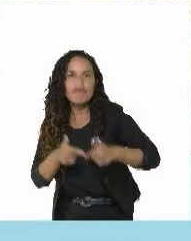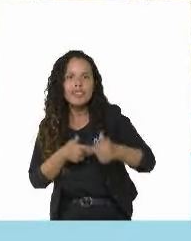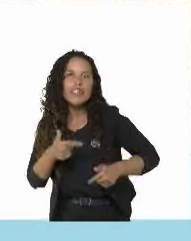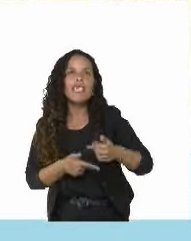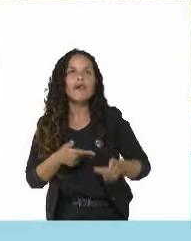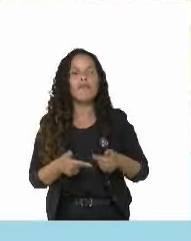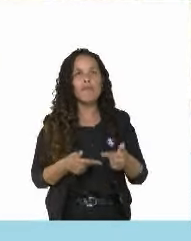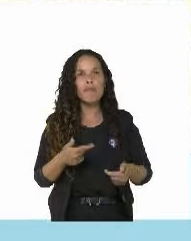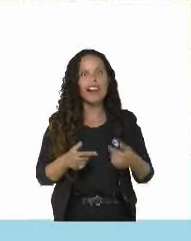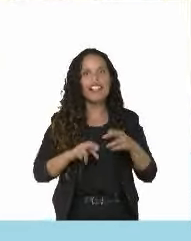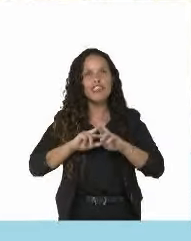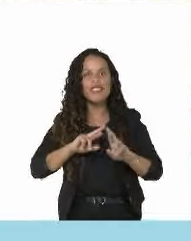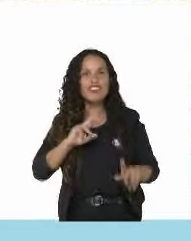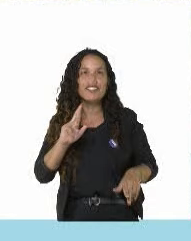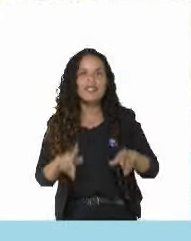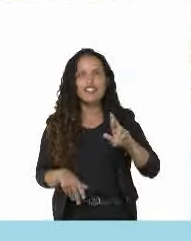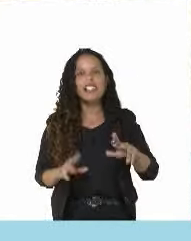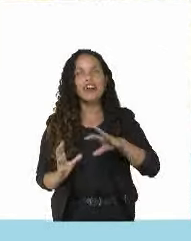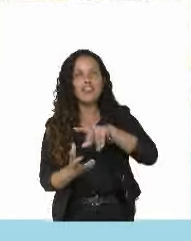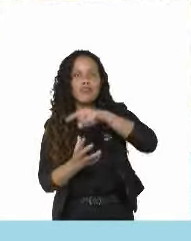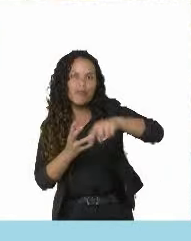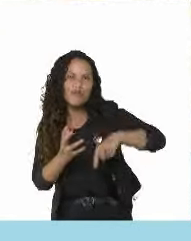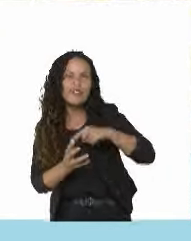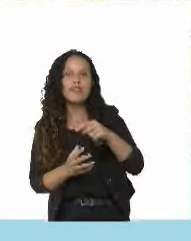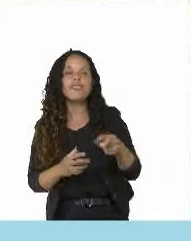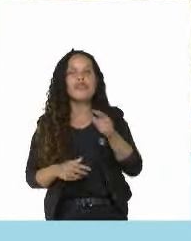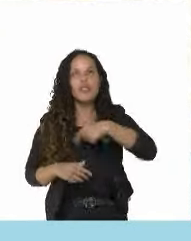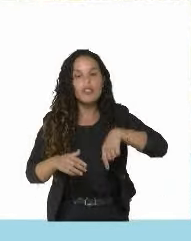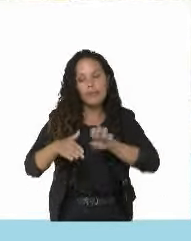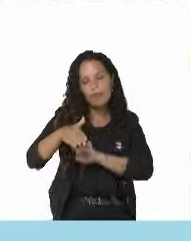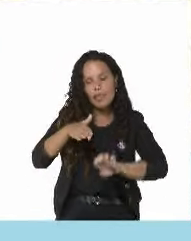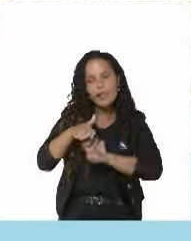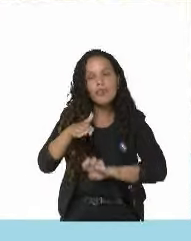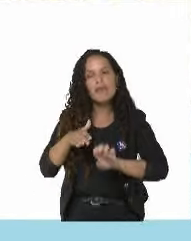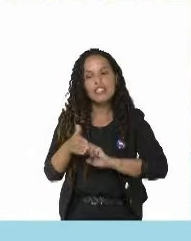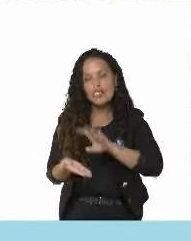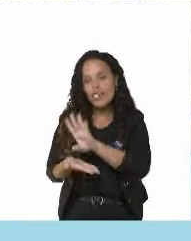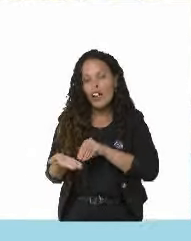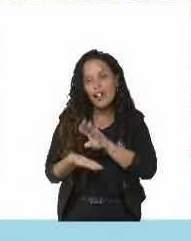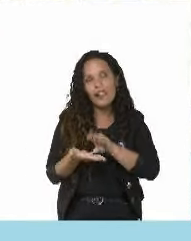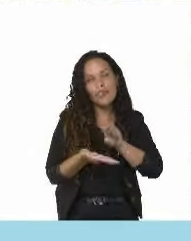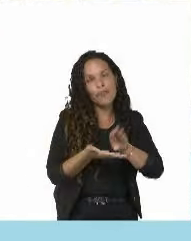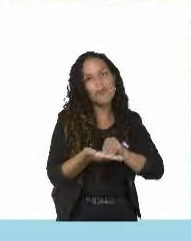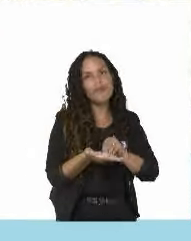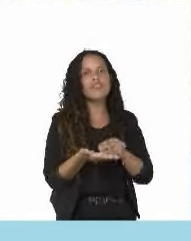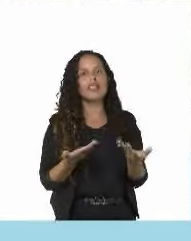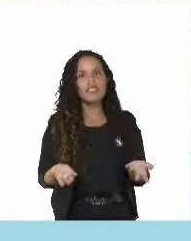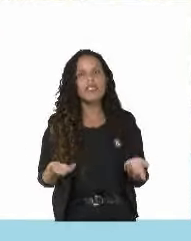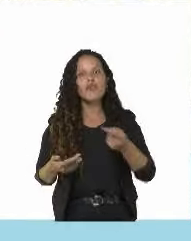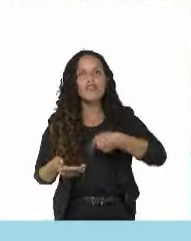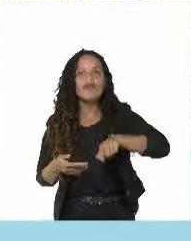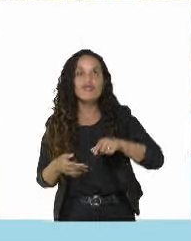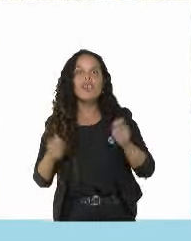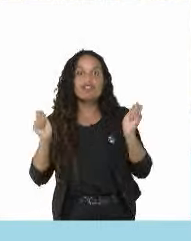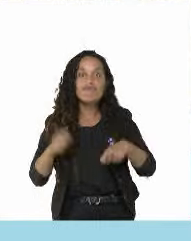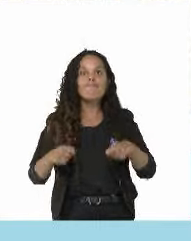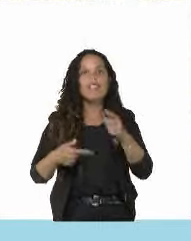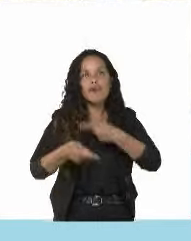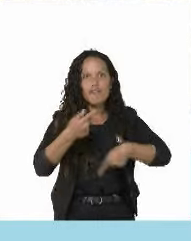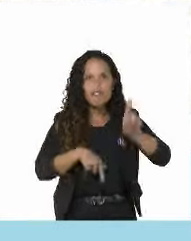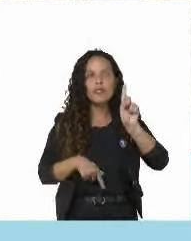né, levando a nossa brasilidade para o mundo, mas a gente tem um monte de empresa que acaba copiando ela, quando eu acho que a gente tem um potencial incrível de